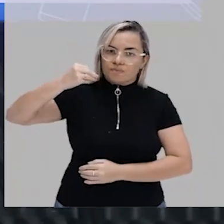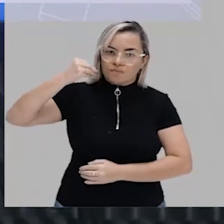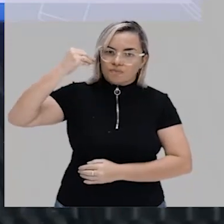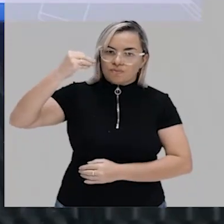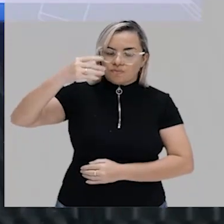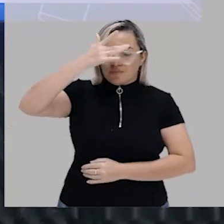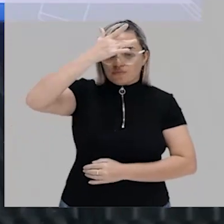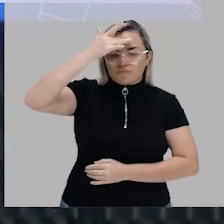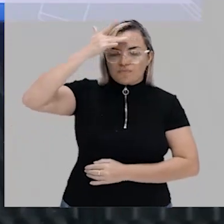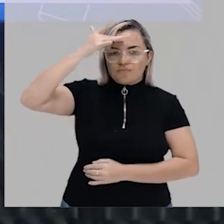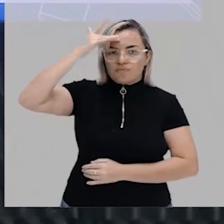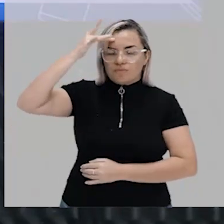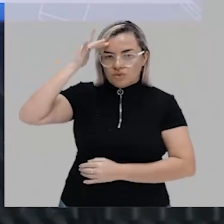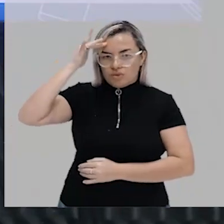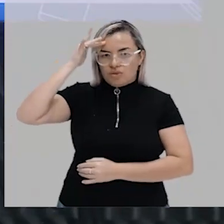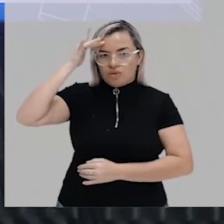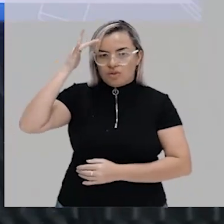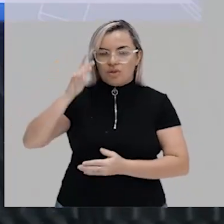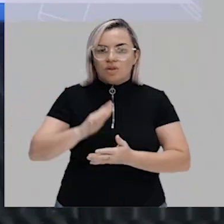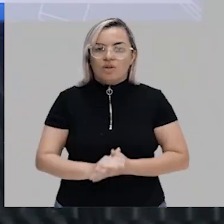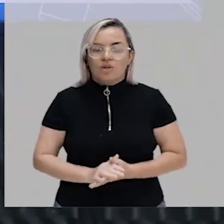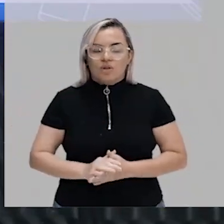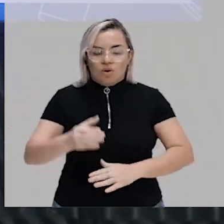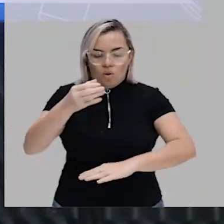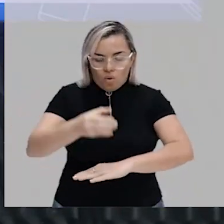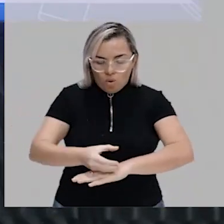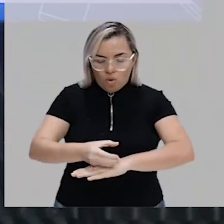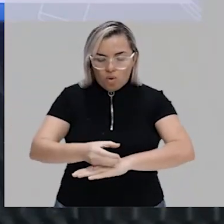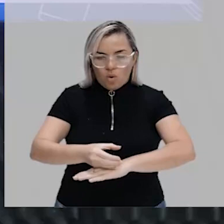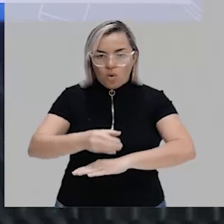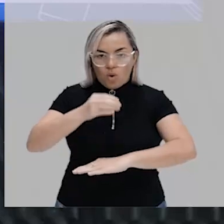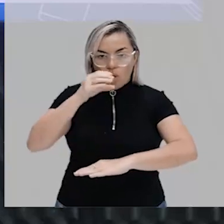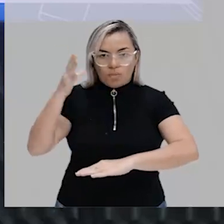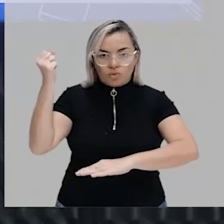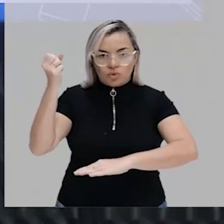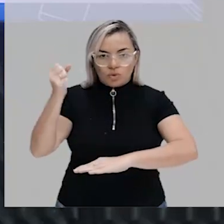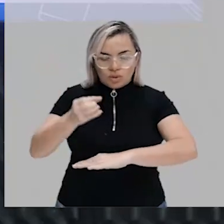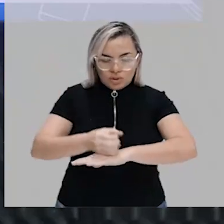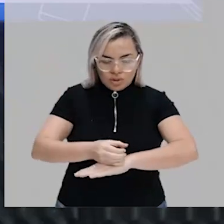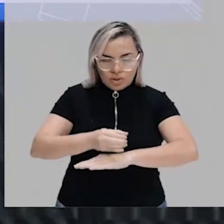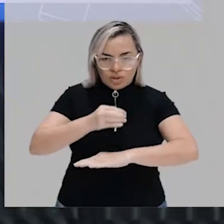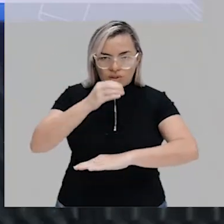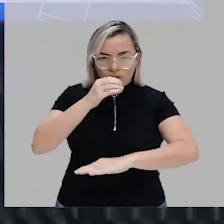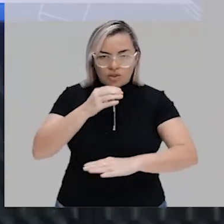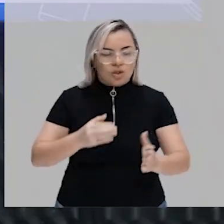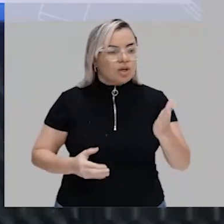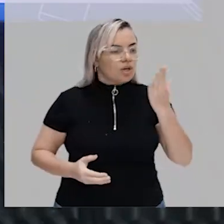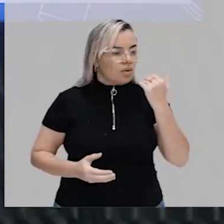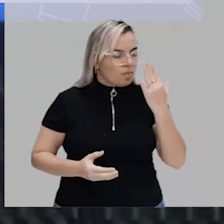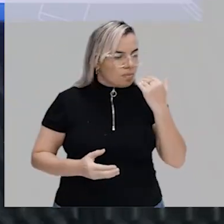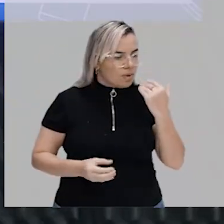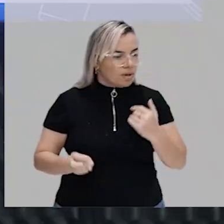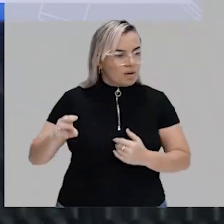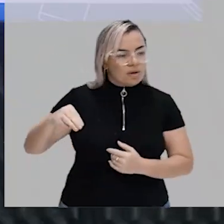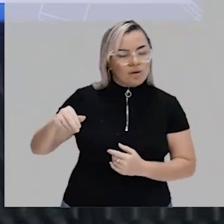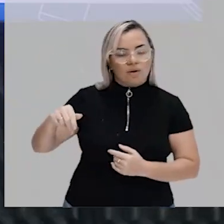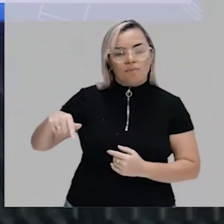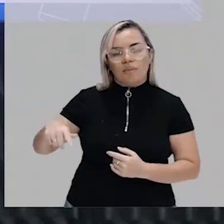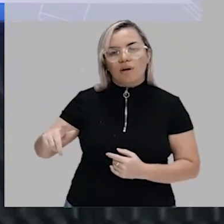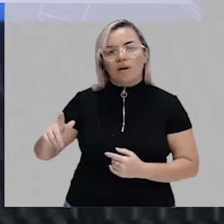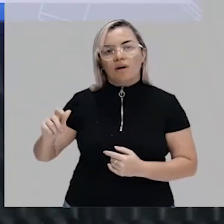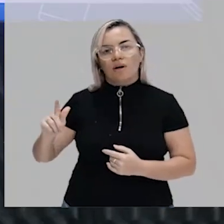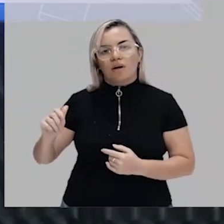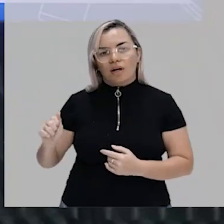dia tomou um copo de leite e depois comeu uma manga, ou vice-versa, e acabou se sentindo mal. Aquela